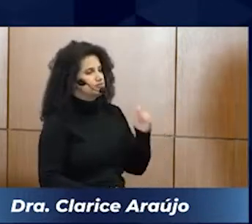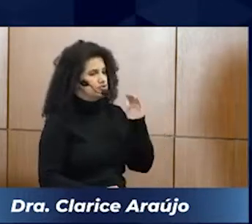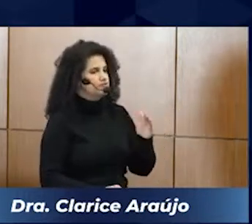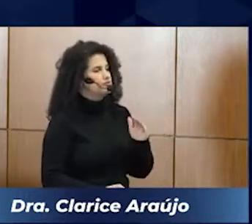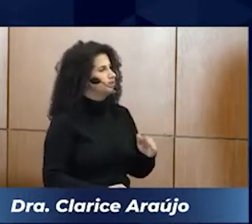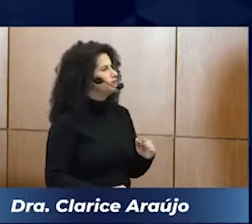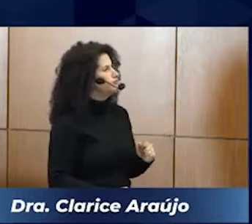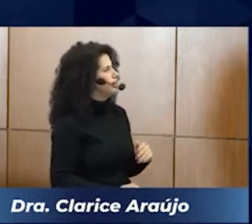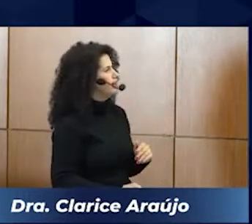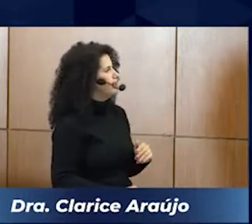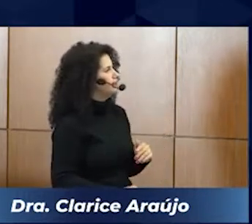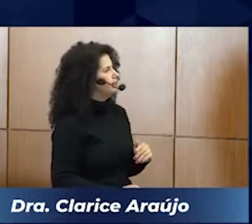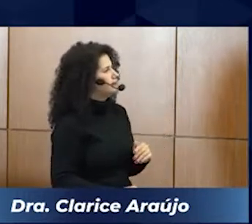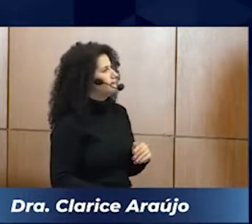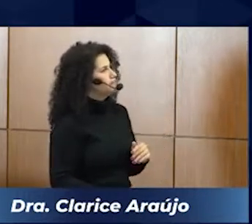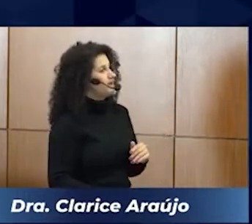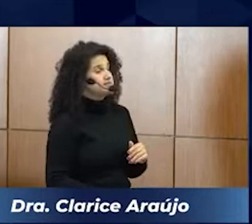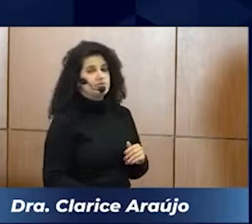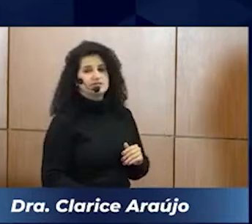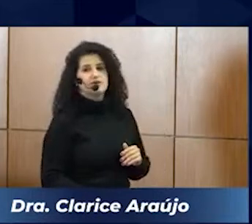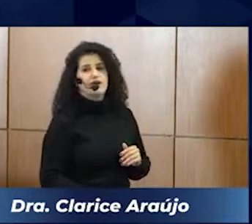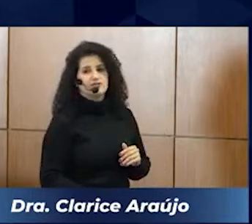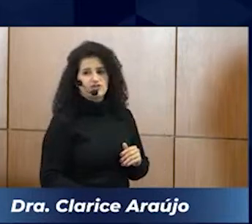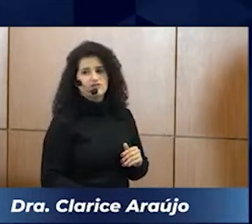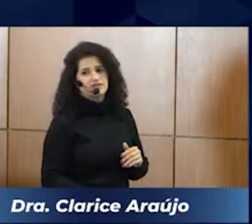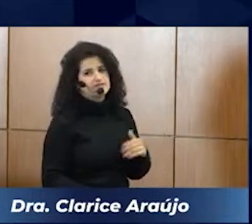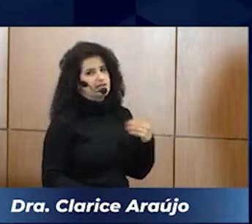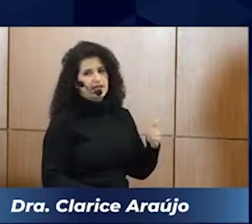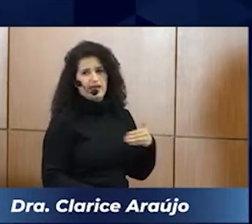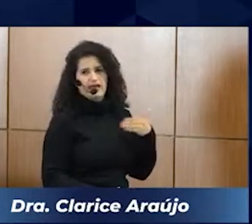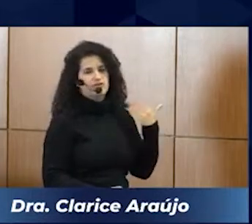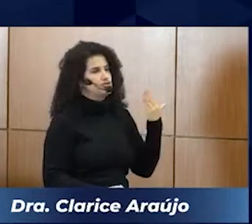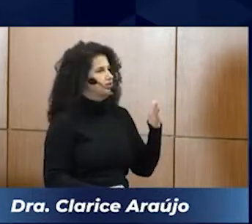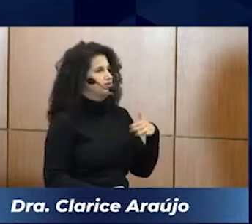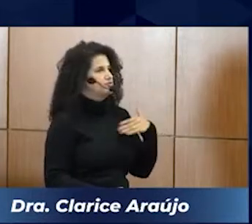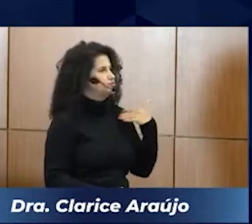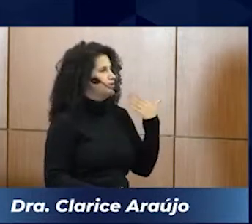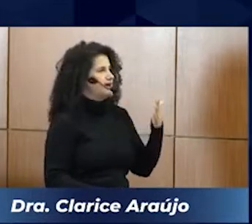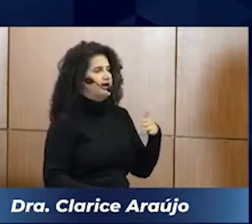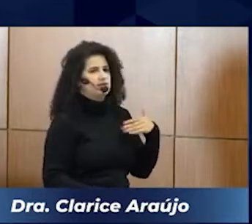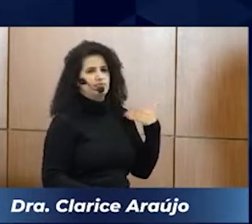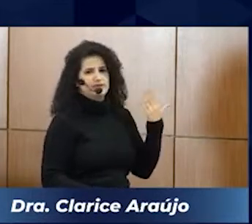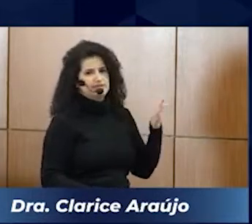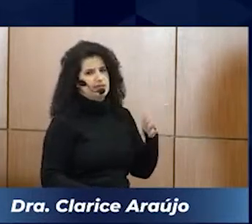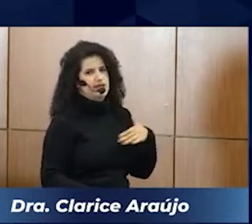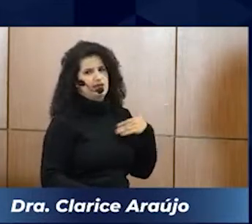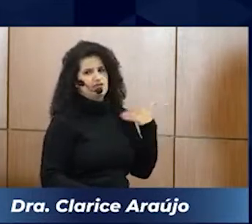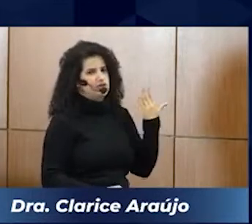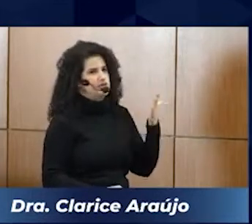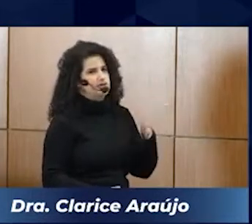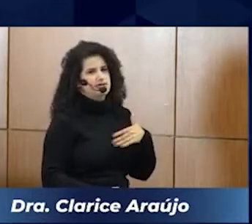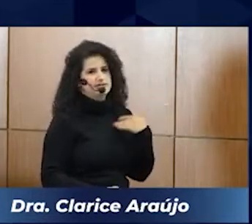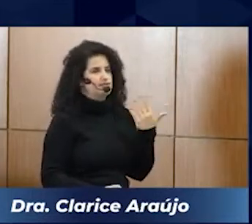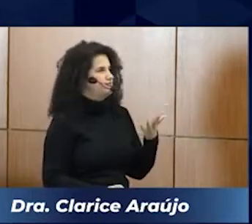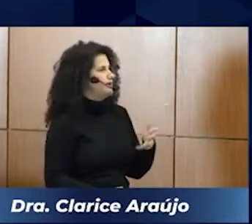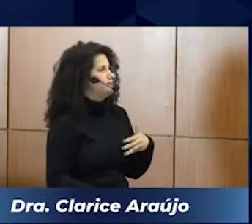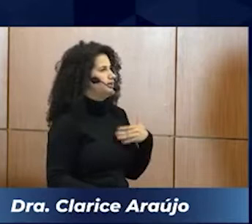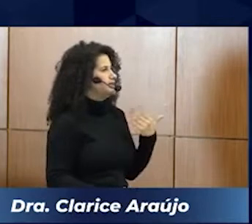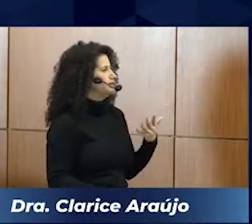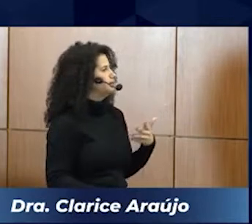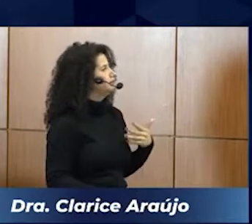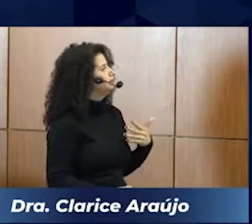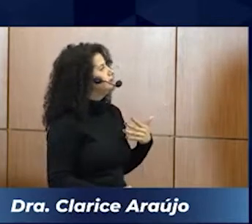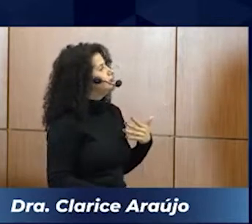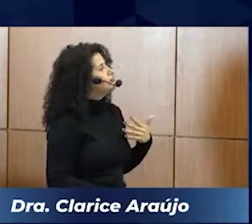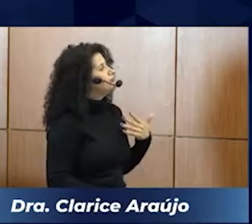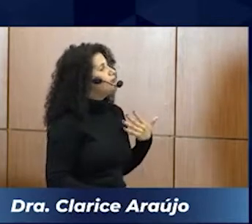e resolutiva, eu tenho que focar. Participação ativa desse cliente, usuário, paciente, criança,